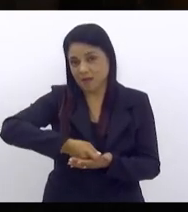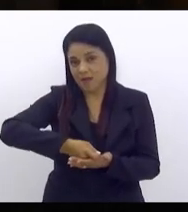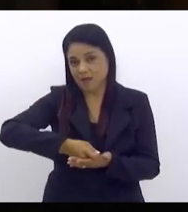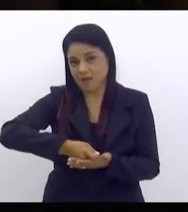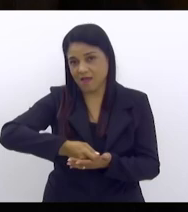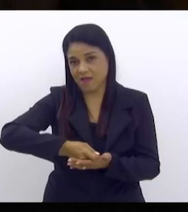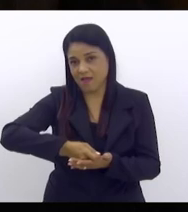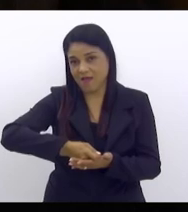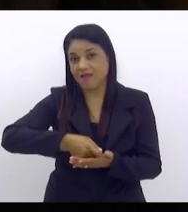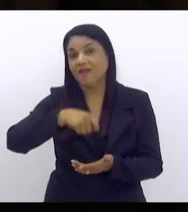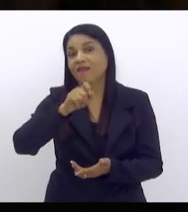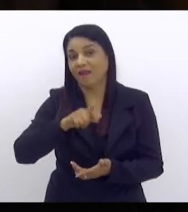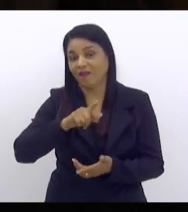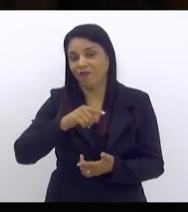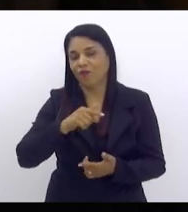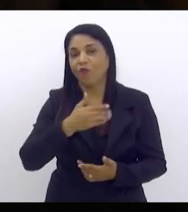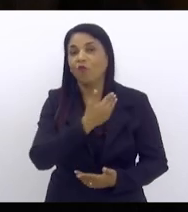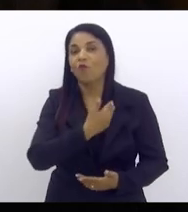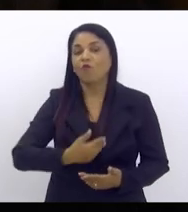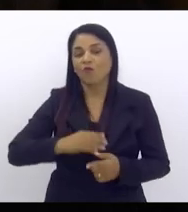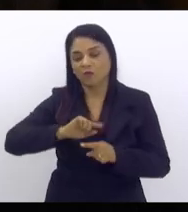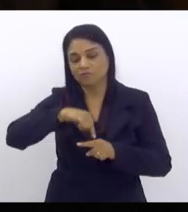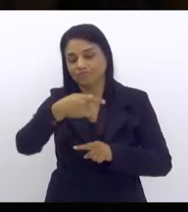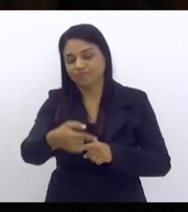no governo seguinte.